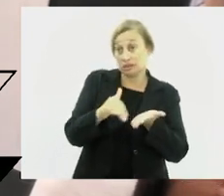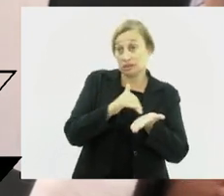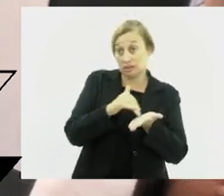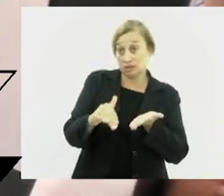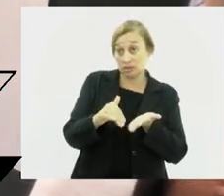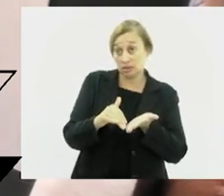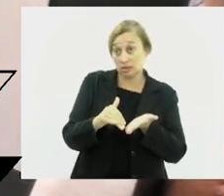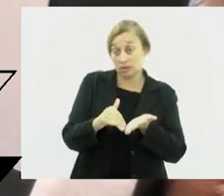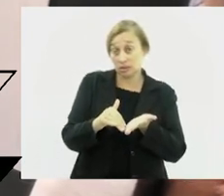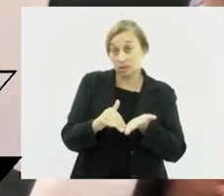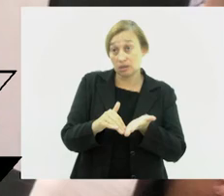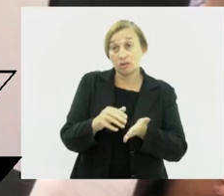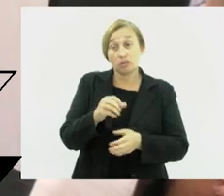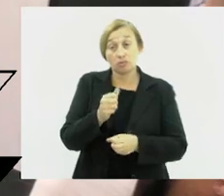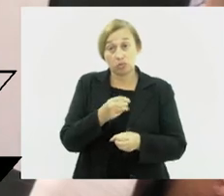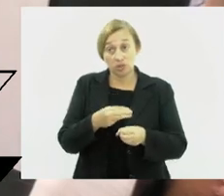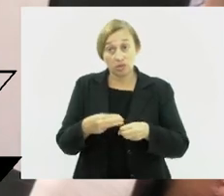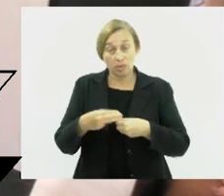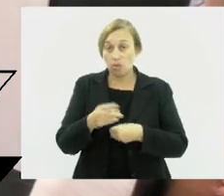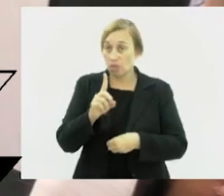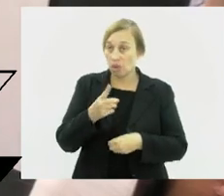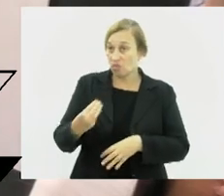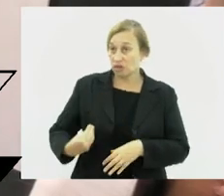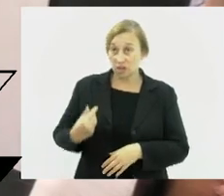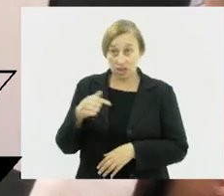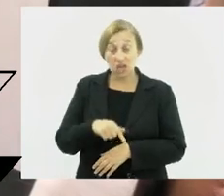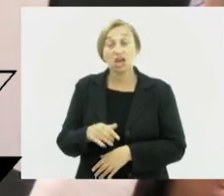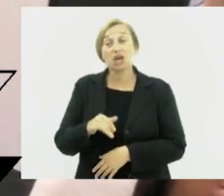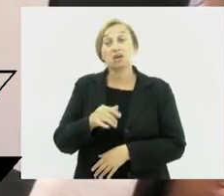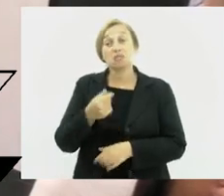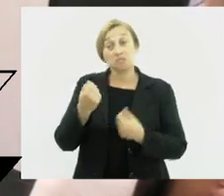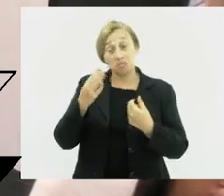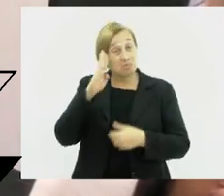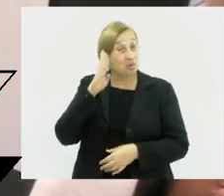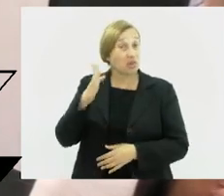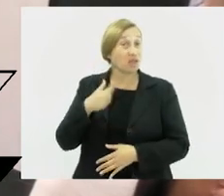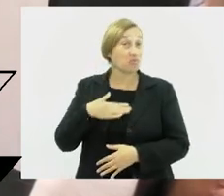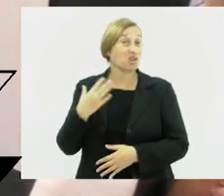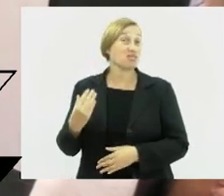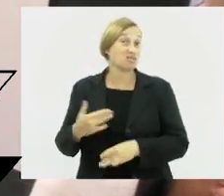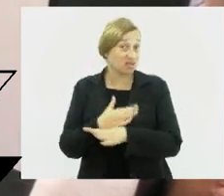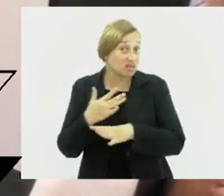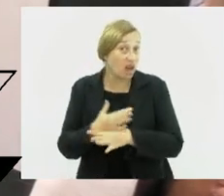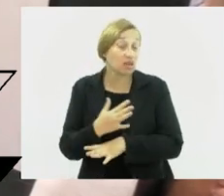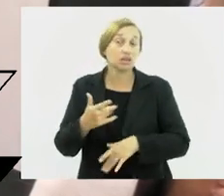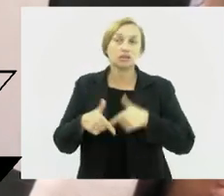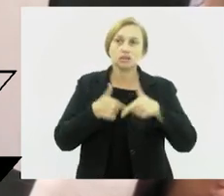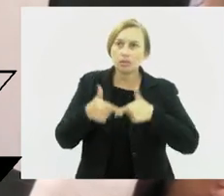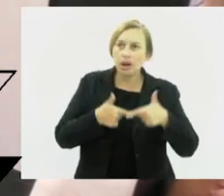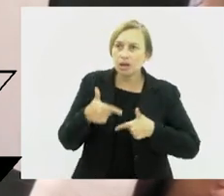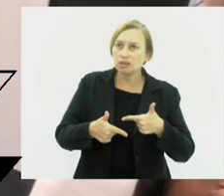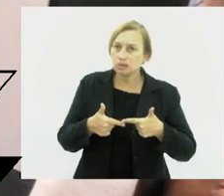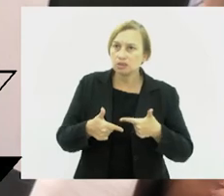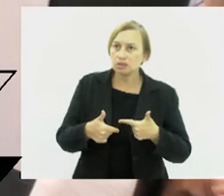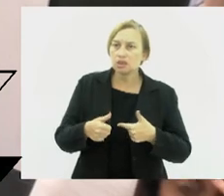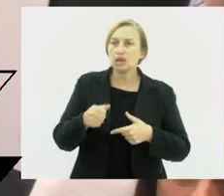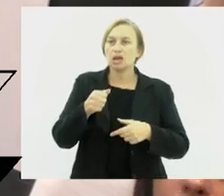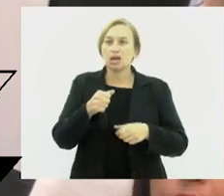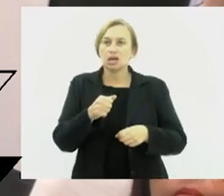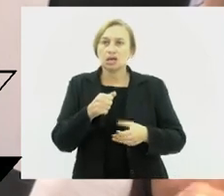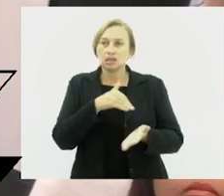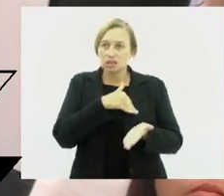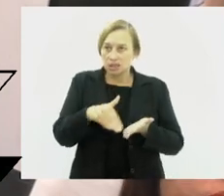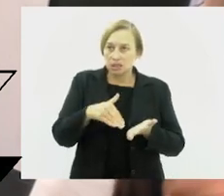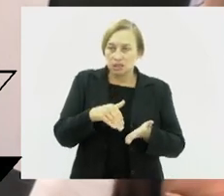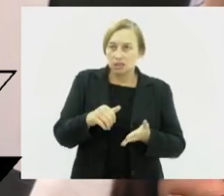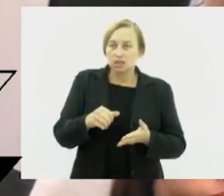presentes, inclusive da minha cidade. Aqui nós trabalhamos muito para que a Secretaria Municipal do Rio de Janeiro tivesse